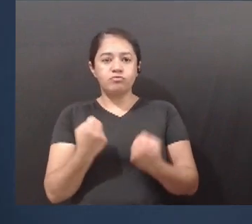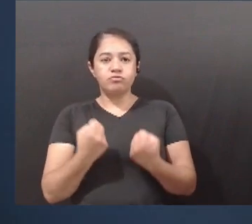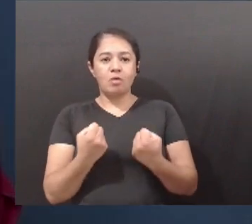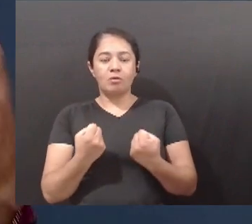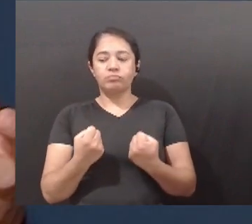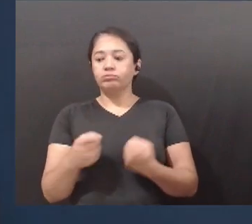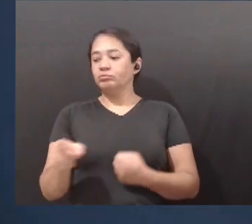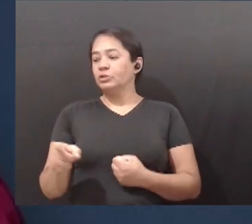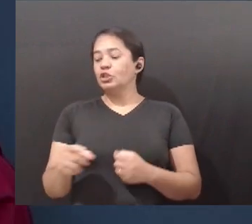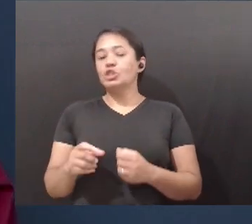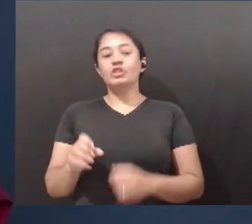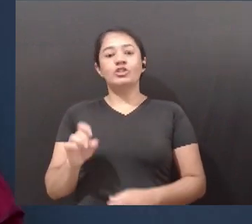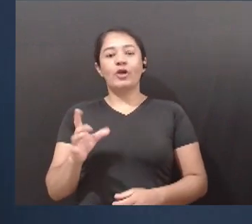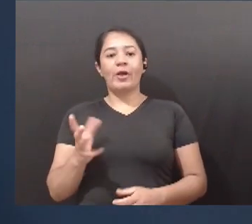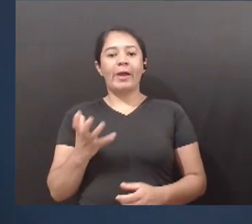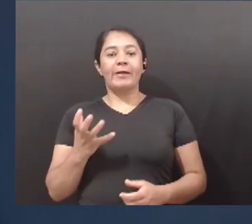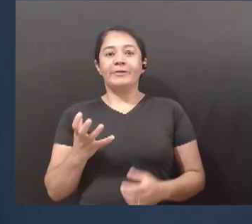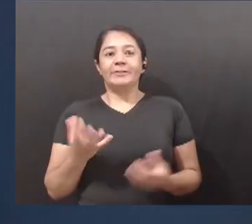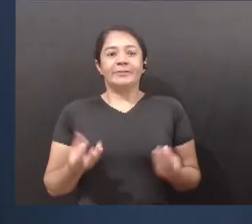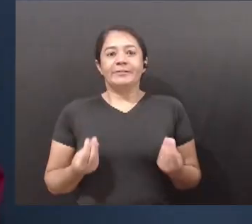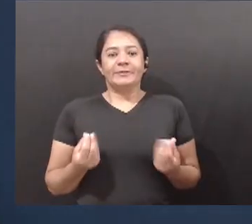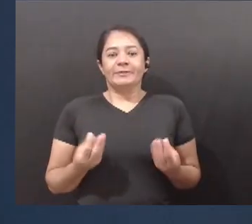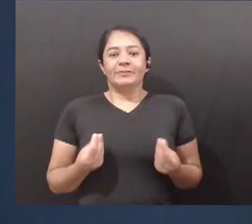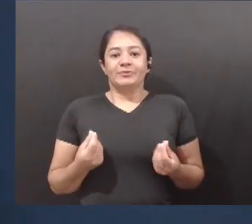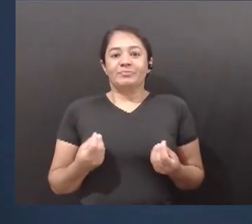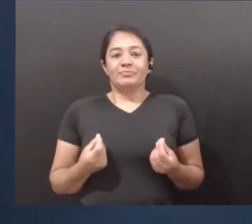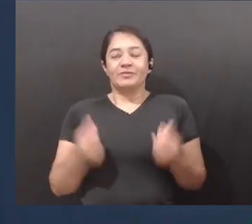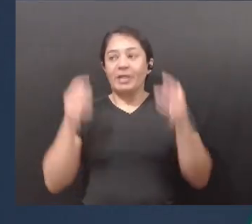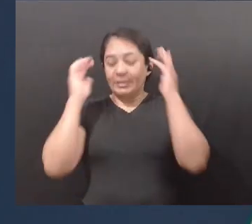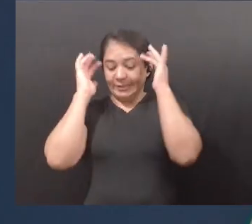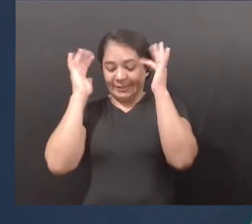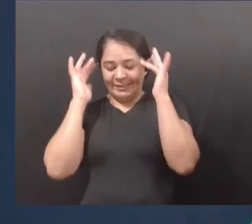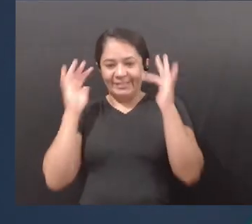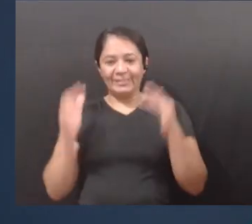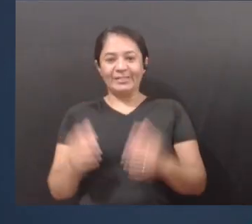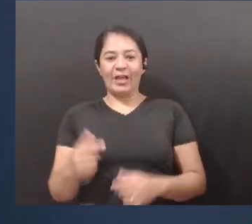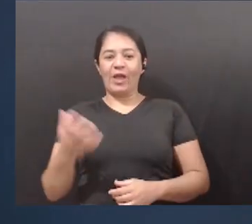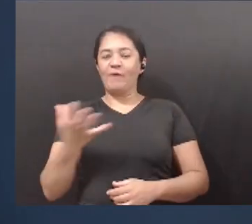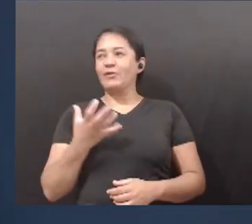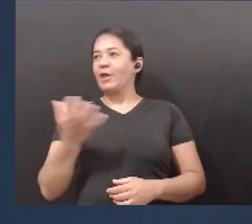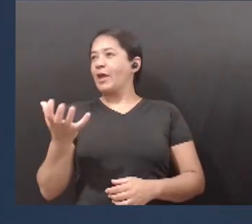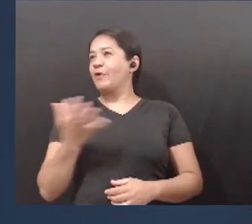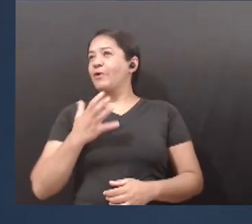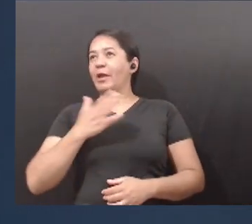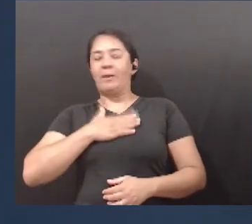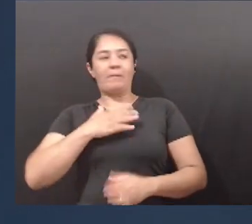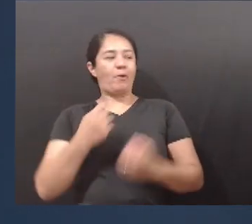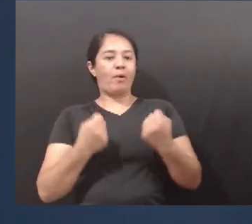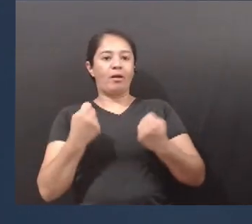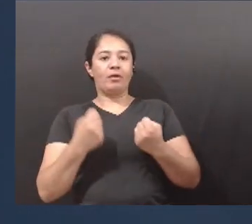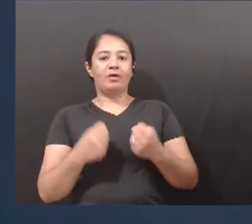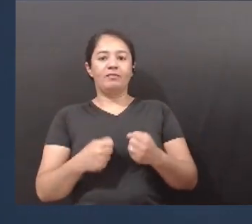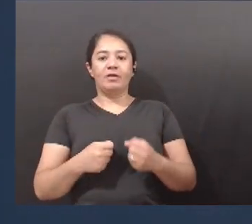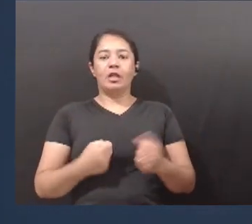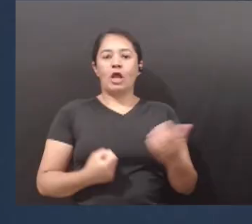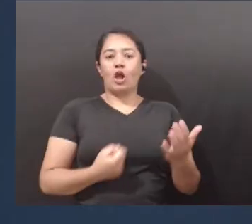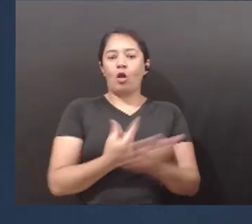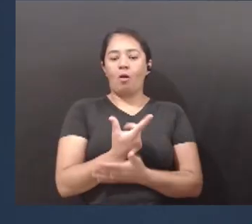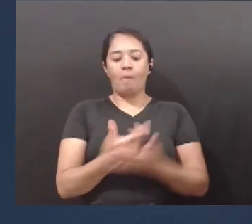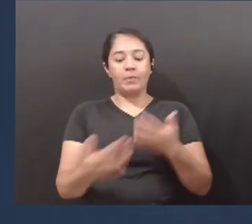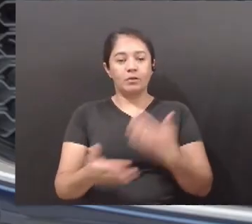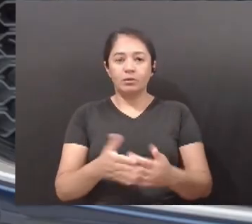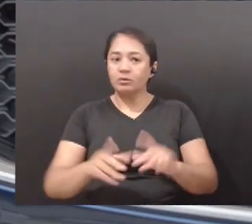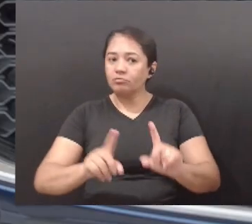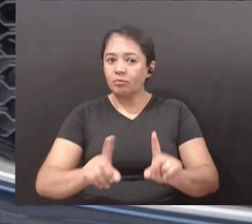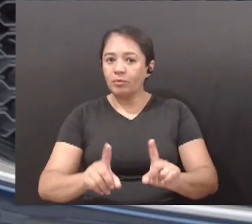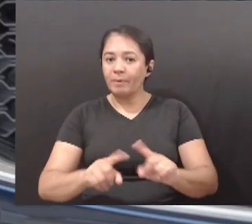pela a euforia, né, eu quero meu carro, e elas vão e simplesmente fazem de qualquer jeito. E aí só que ela já tem um padrão de